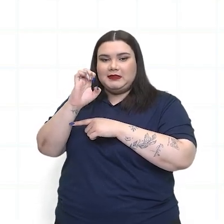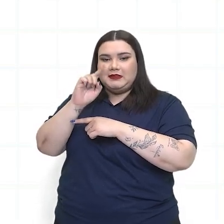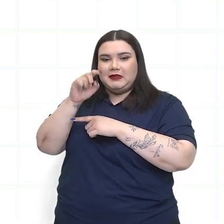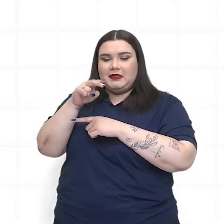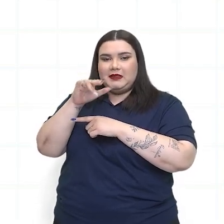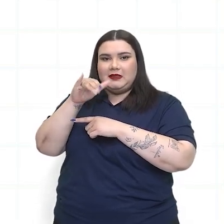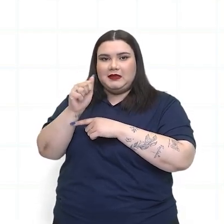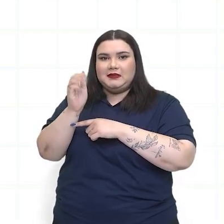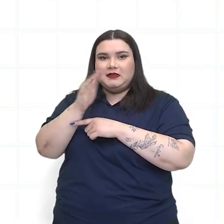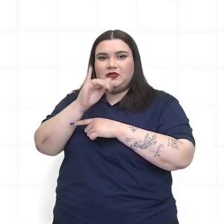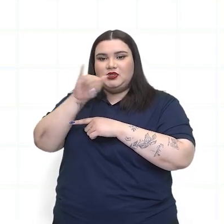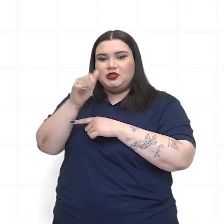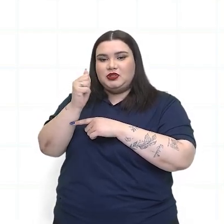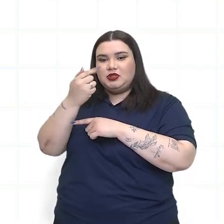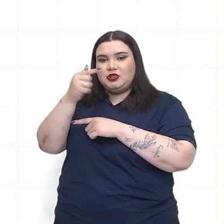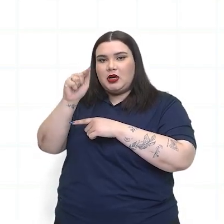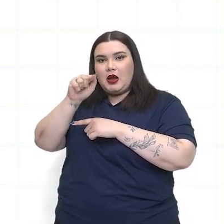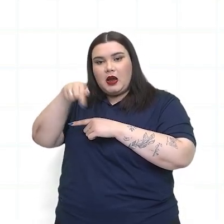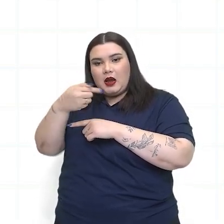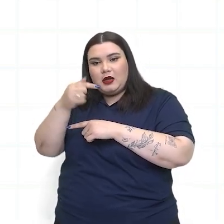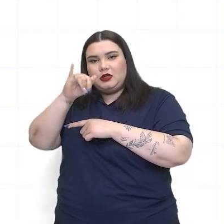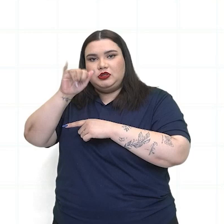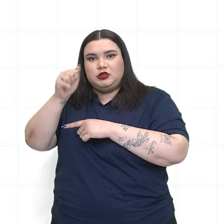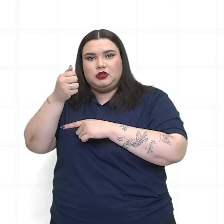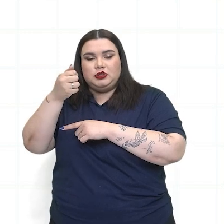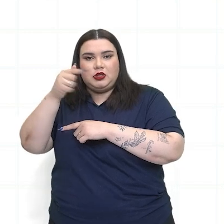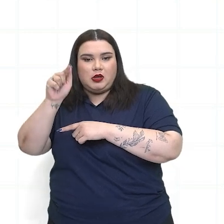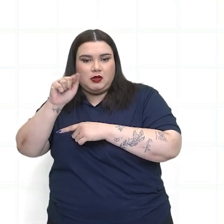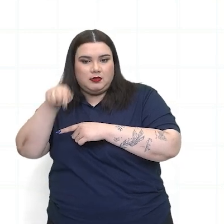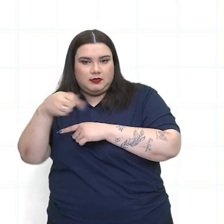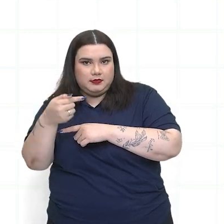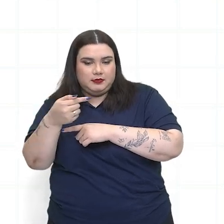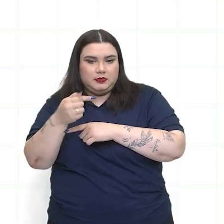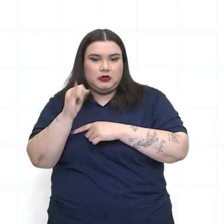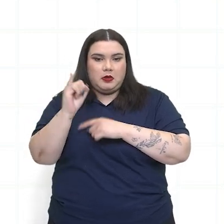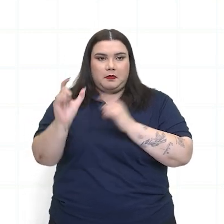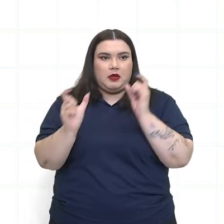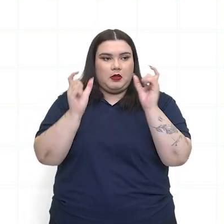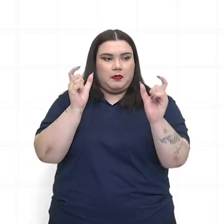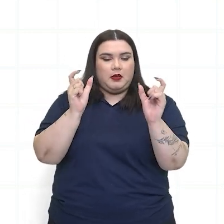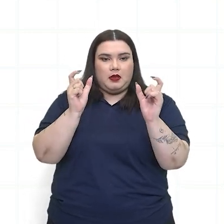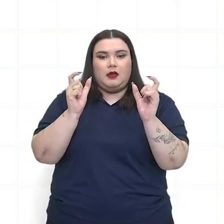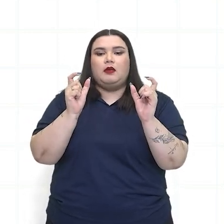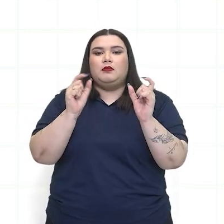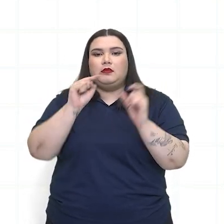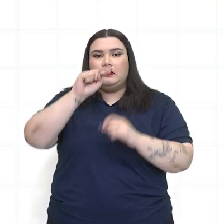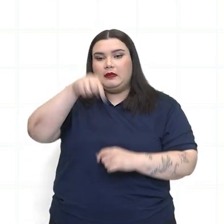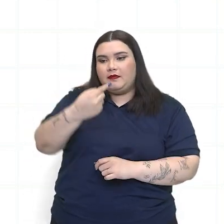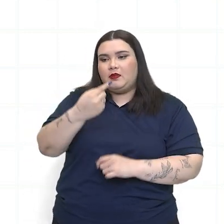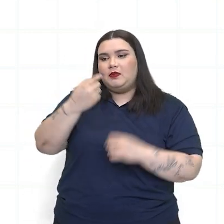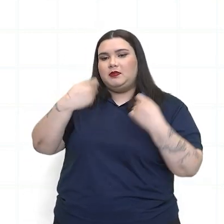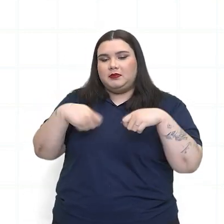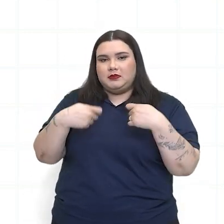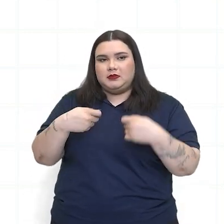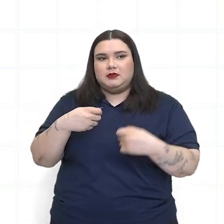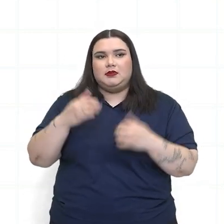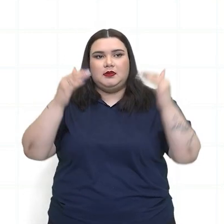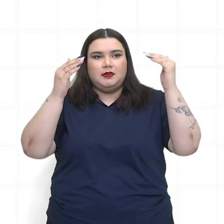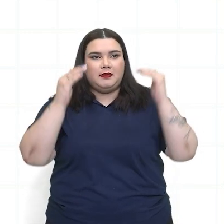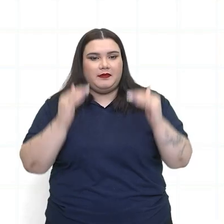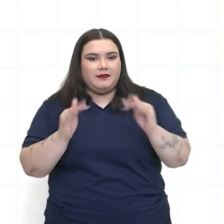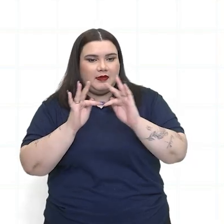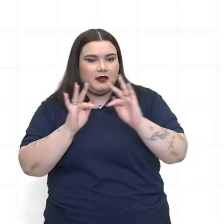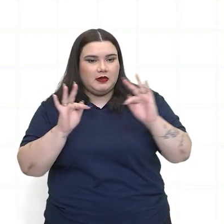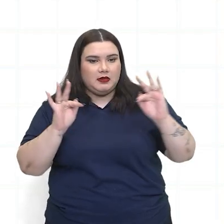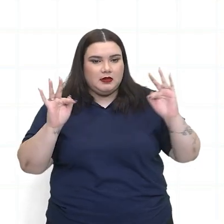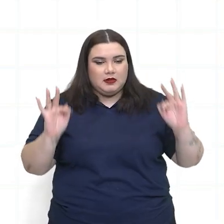simples. Se a expressão está repetida, você já vai virgular. Esse vestido está lindo, lindo, lindo, lindo, lindo. Se tivesse 10 lindos